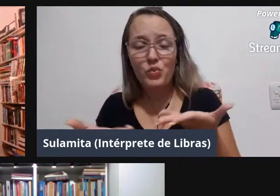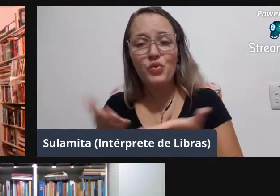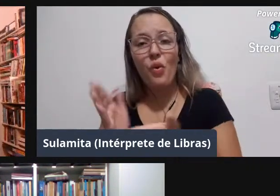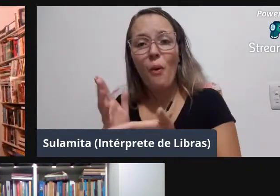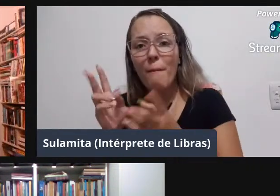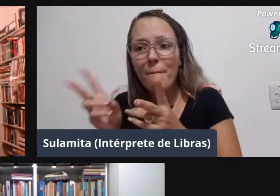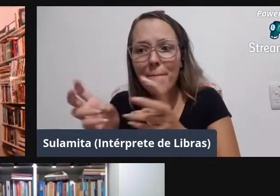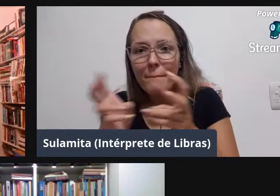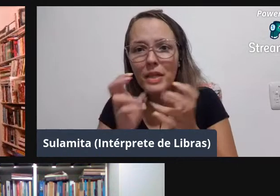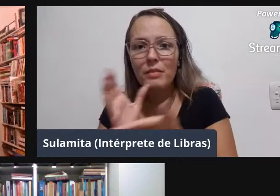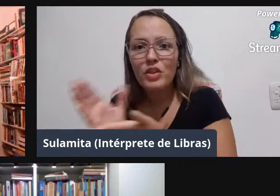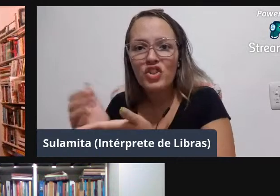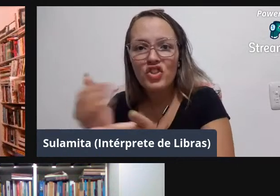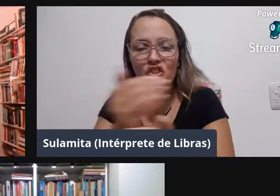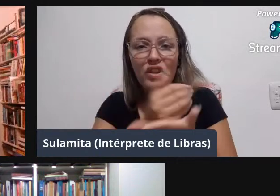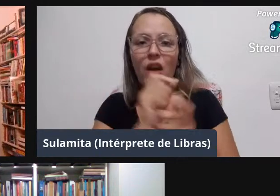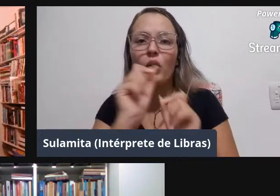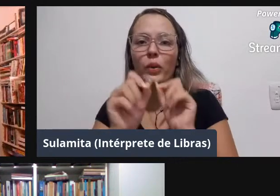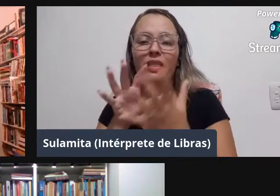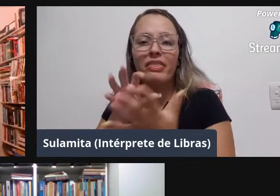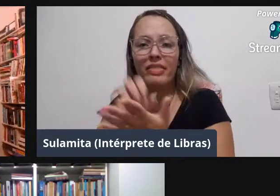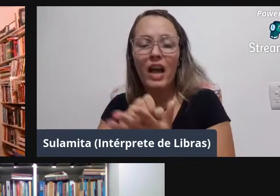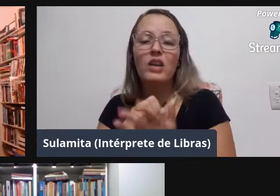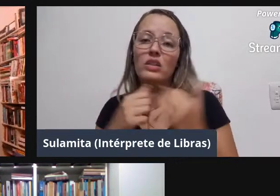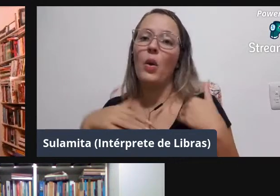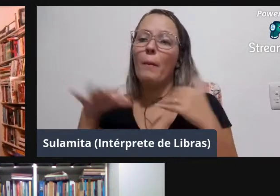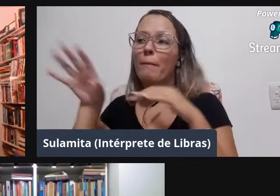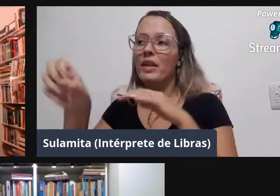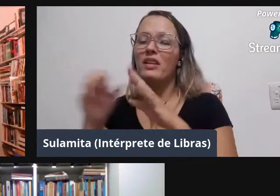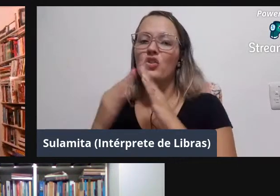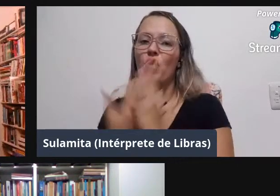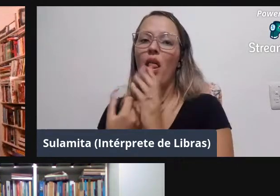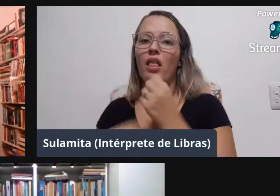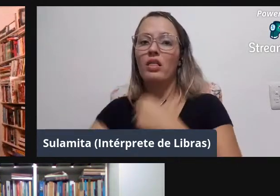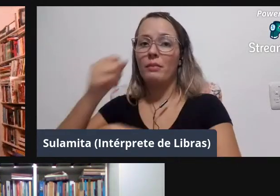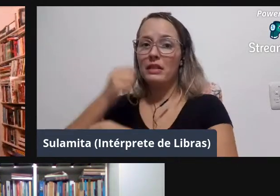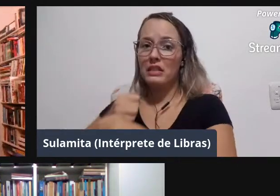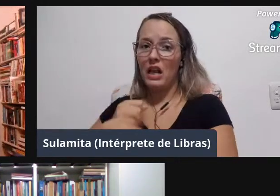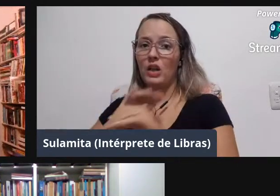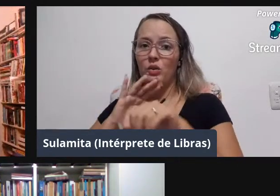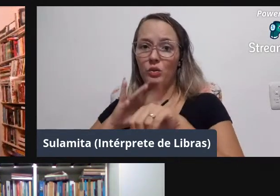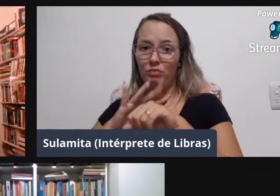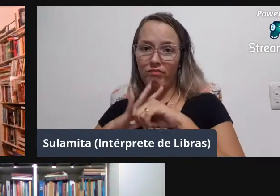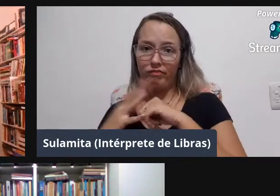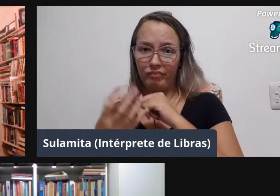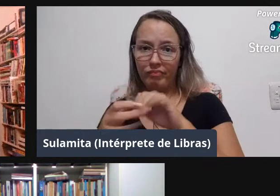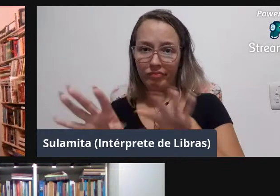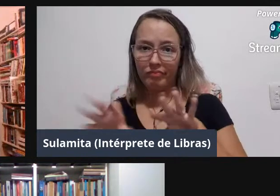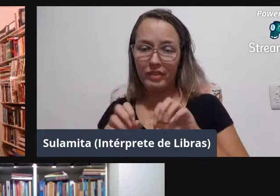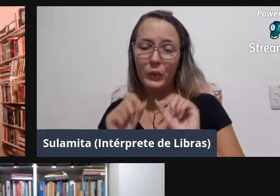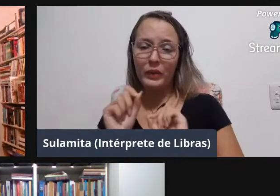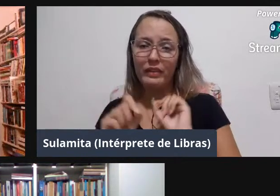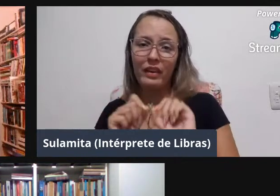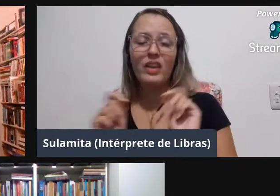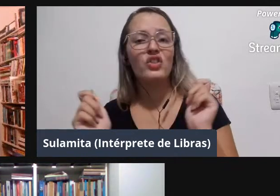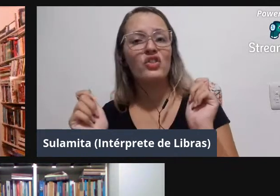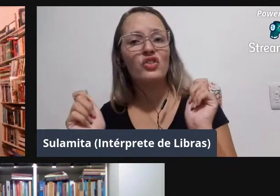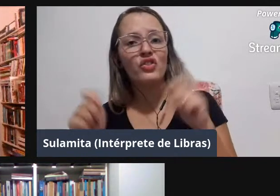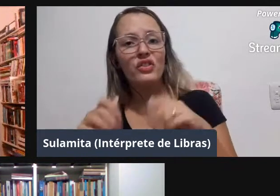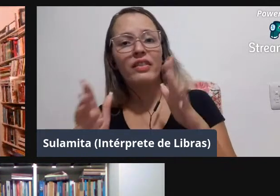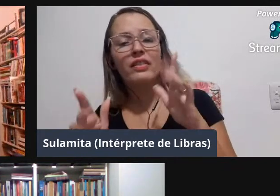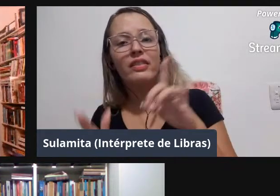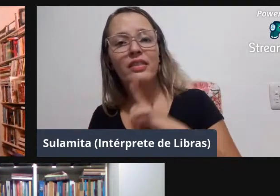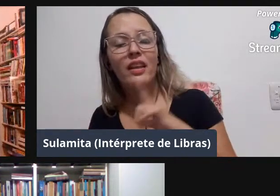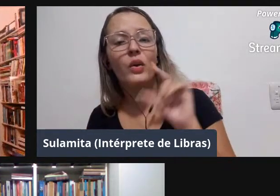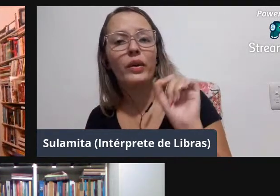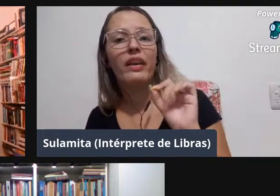da escola. Eu trago também os da escola, mas assim, do ano passado, né, da Covid, já, a gente já tem registros,